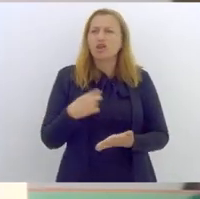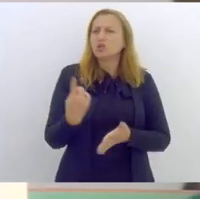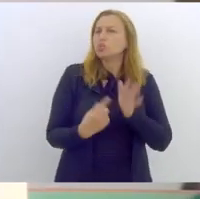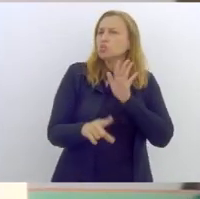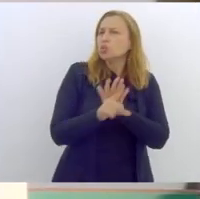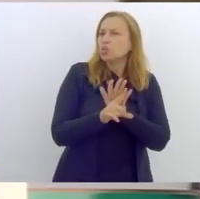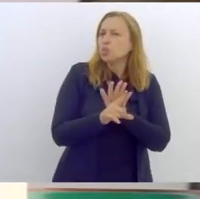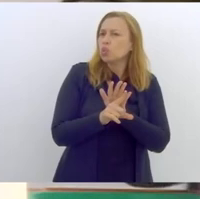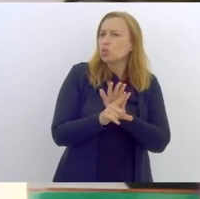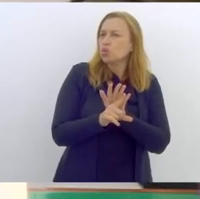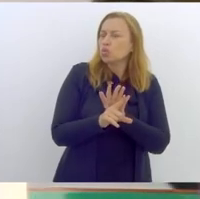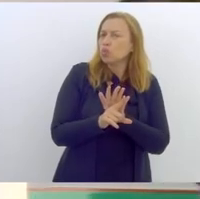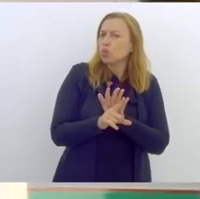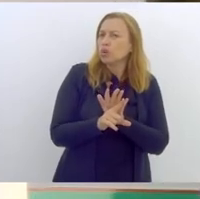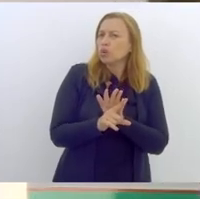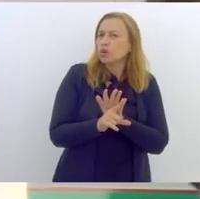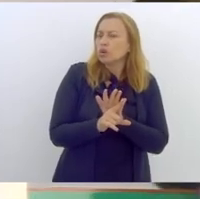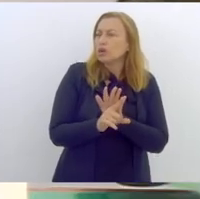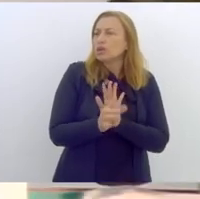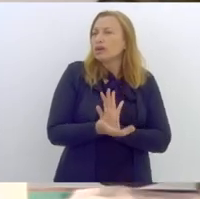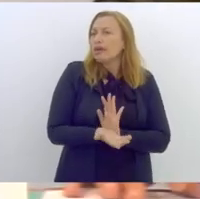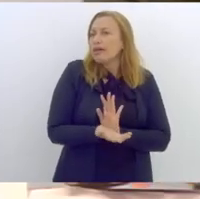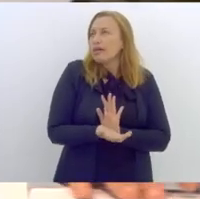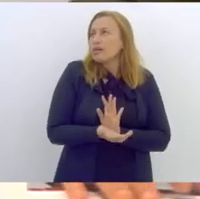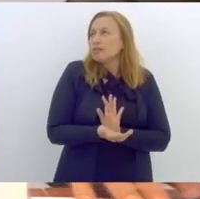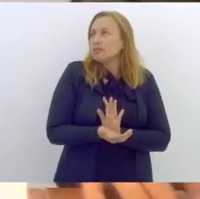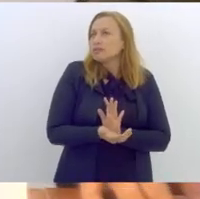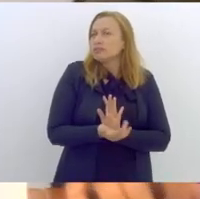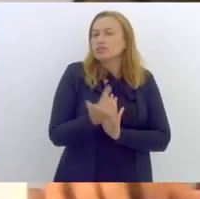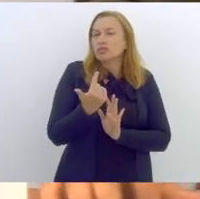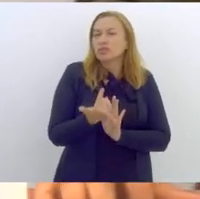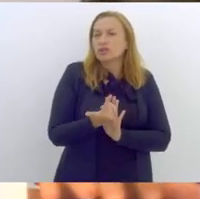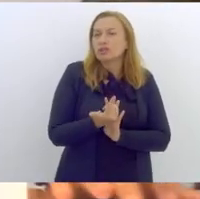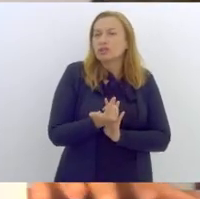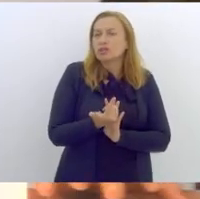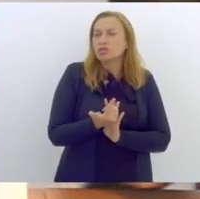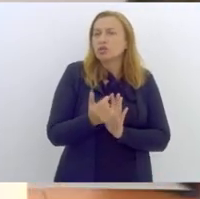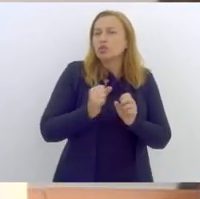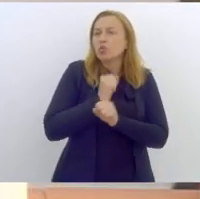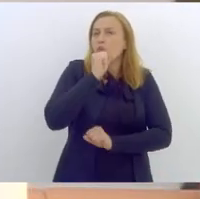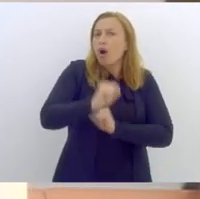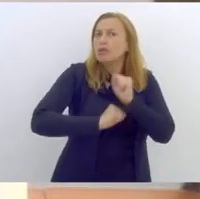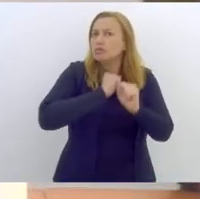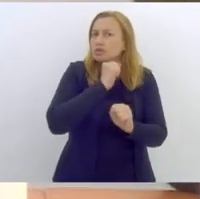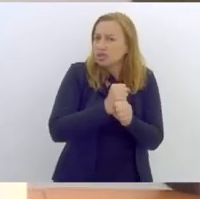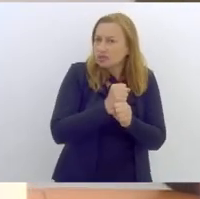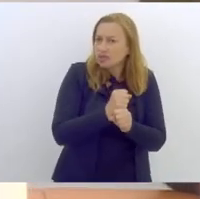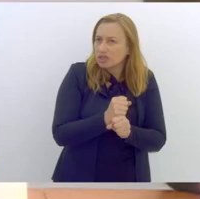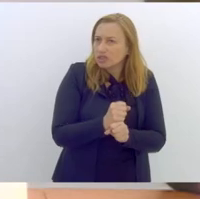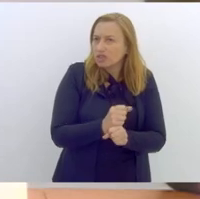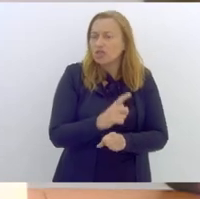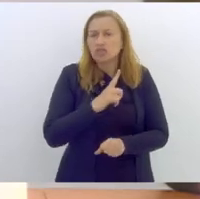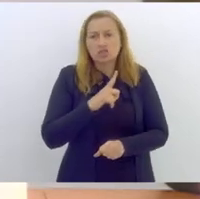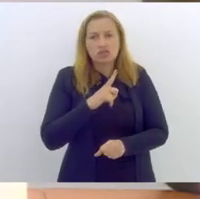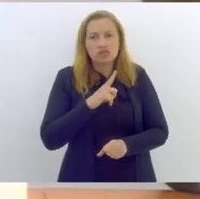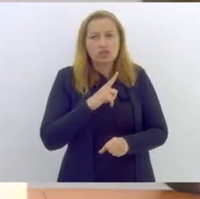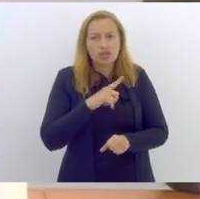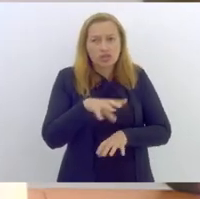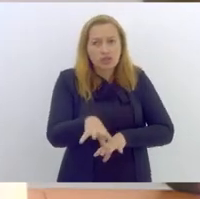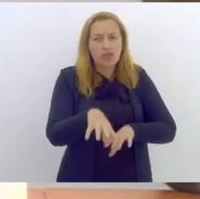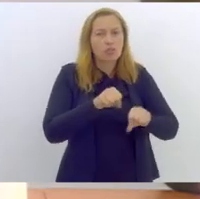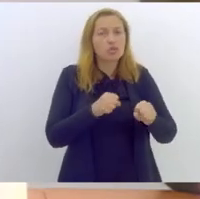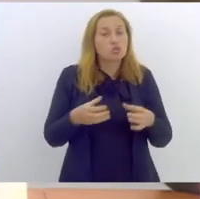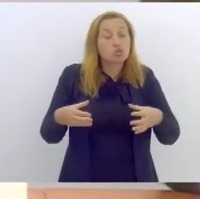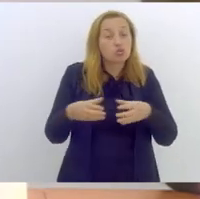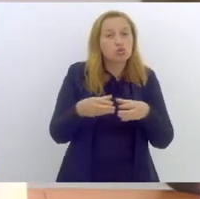lei orgânica a gente inclusive é preveu que no ano que vem a gente tivesse até uma formação de um grupo